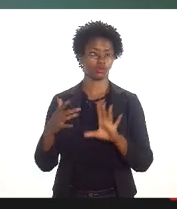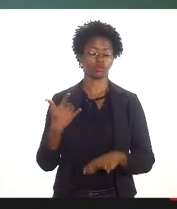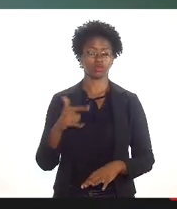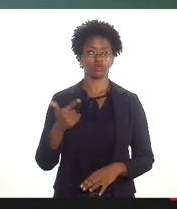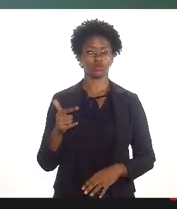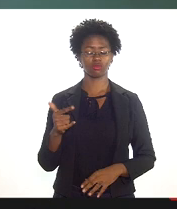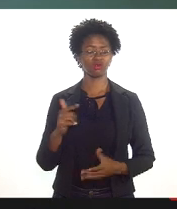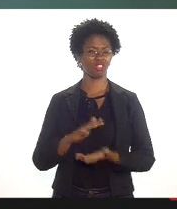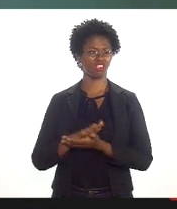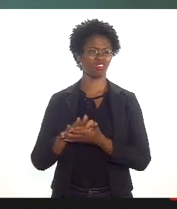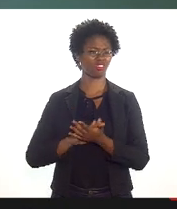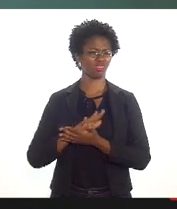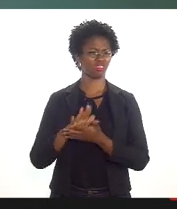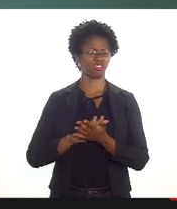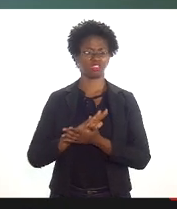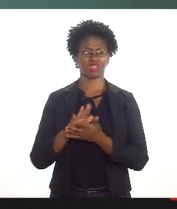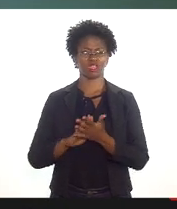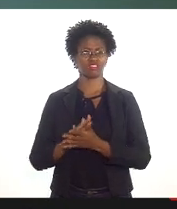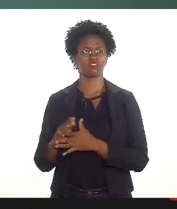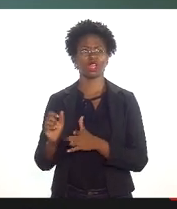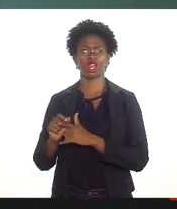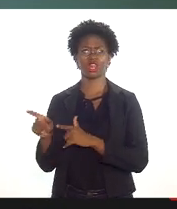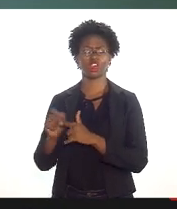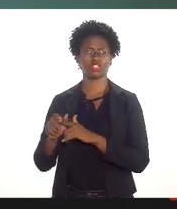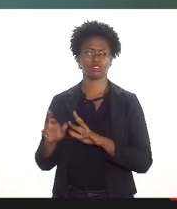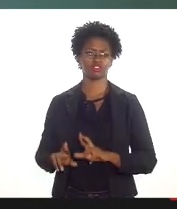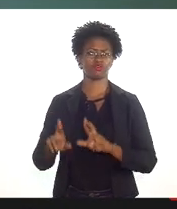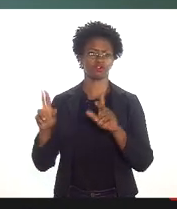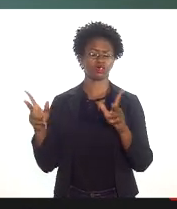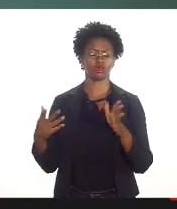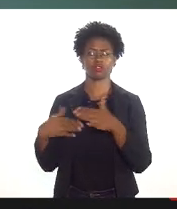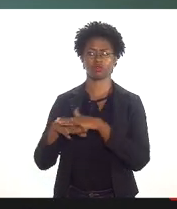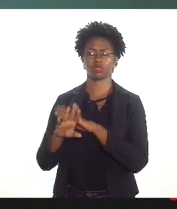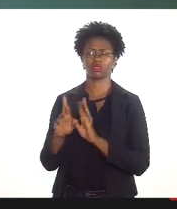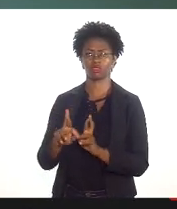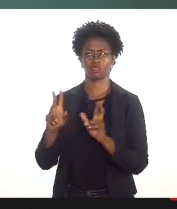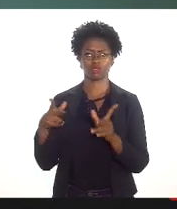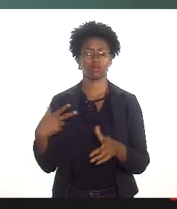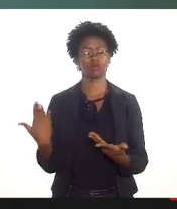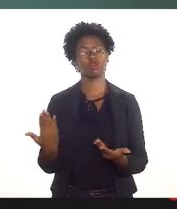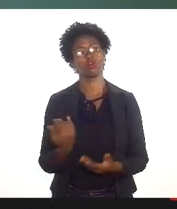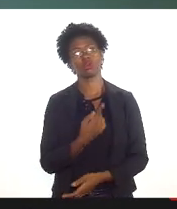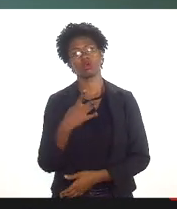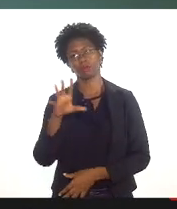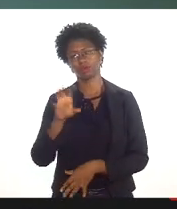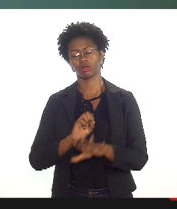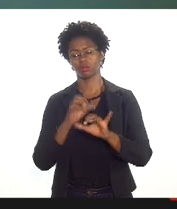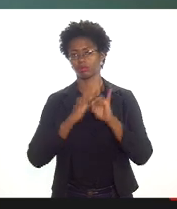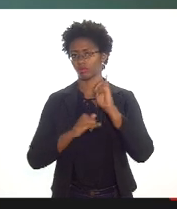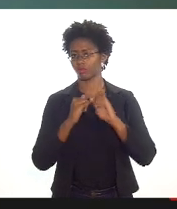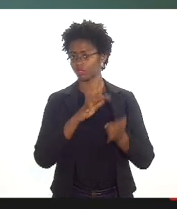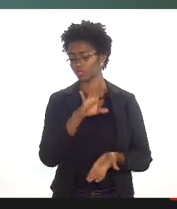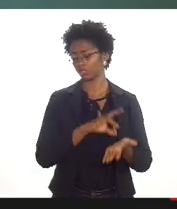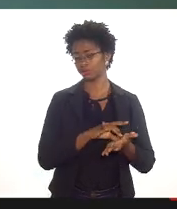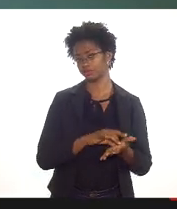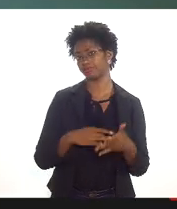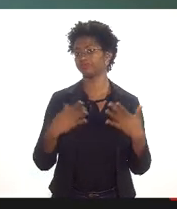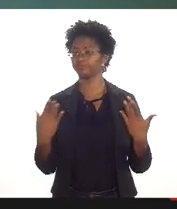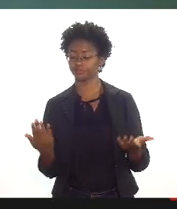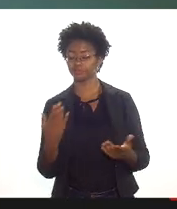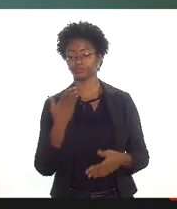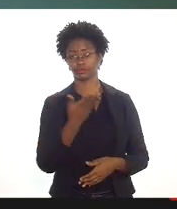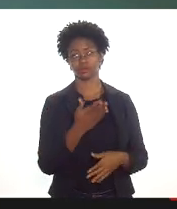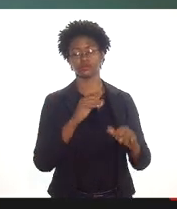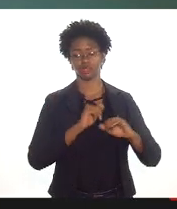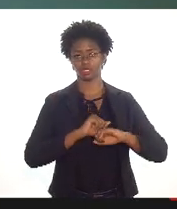tipo de alocação diferenciado, nós buscamos dados reais. Né? Do ponto de vista das deduções, cabe o esclarecimento